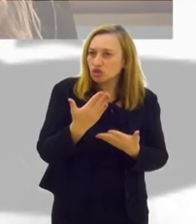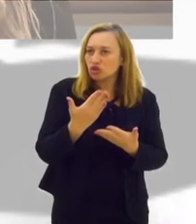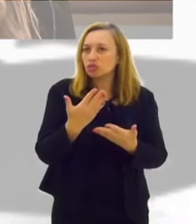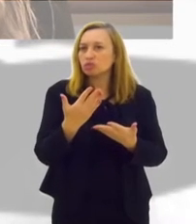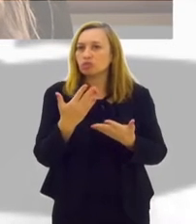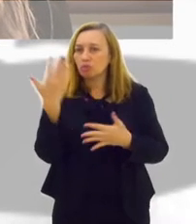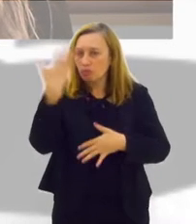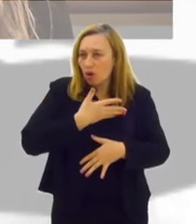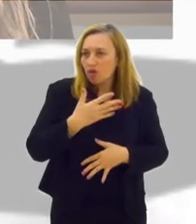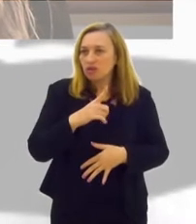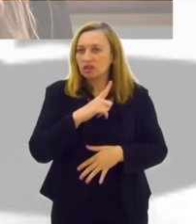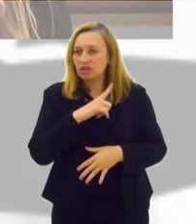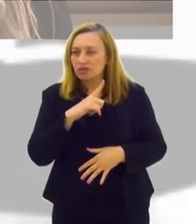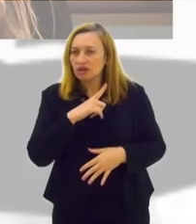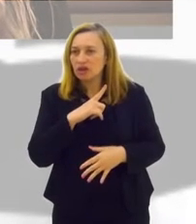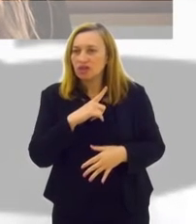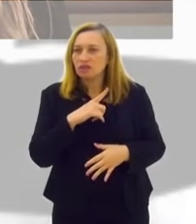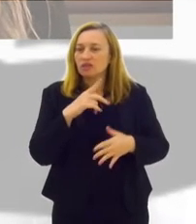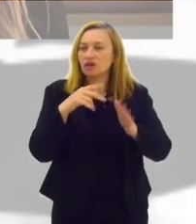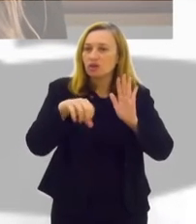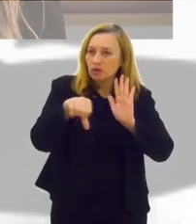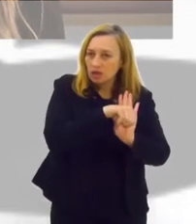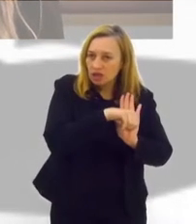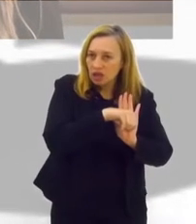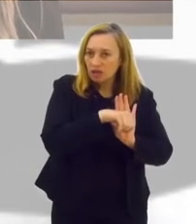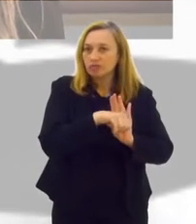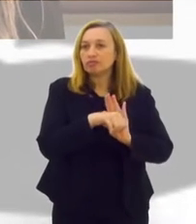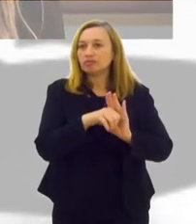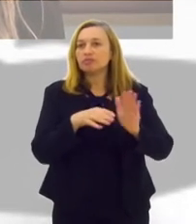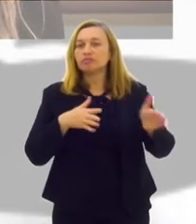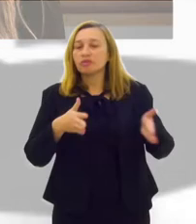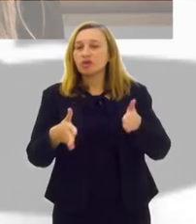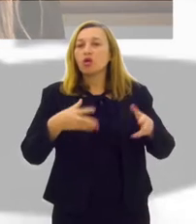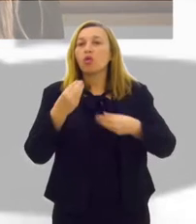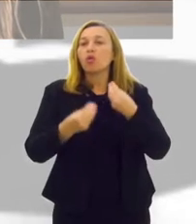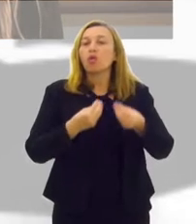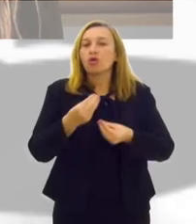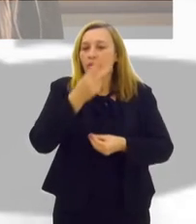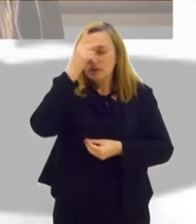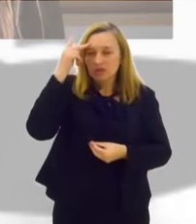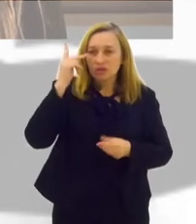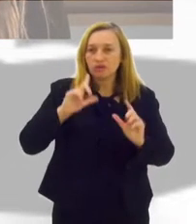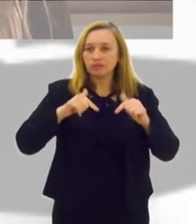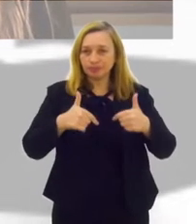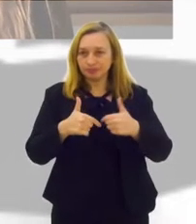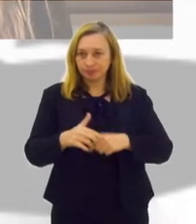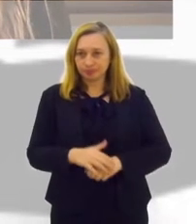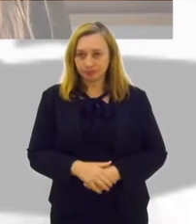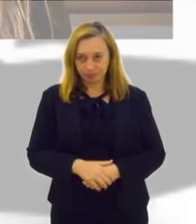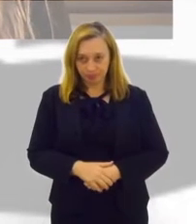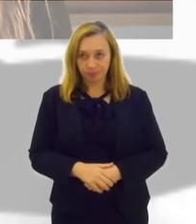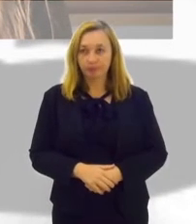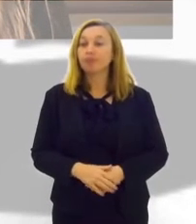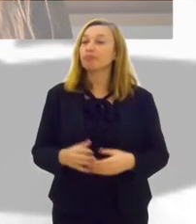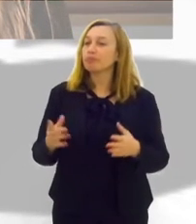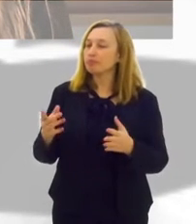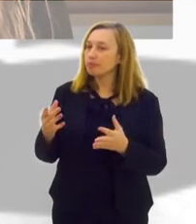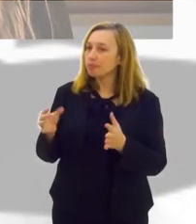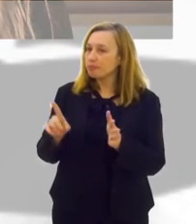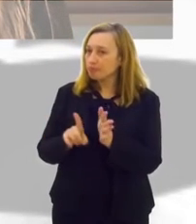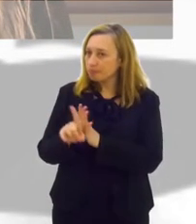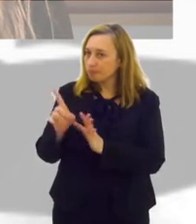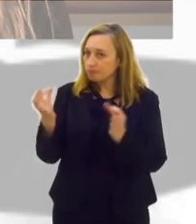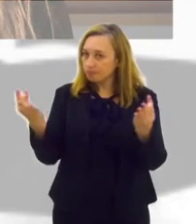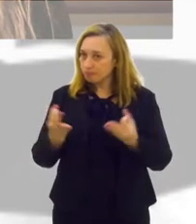tipo e tiver a prova de que há algum ilícito nesta seara, como a pessoa deve proceder? Essa é uma excelente